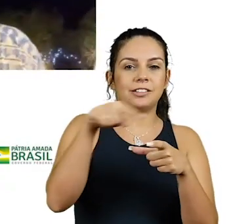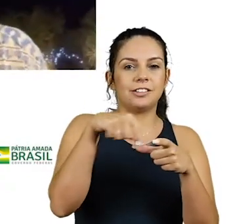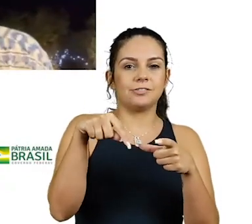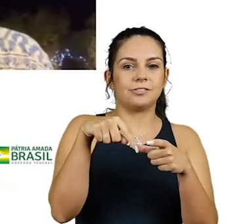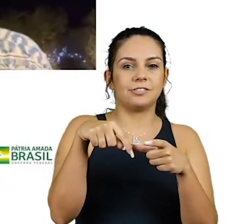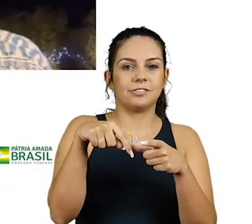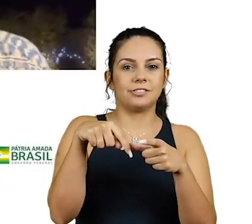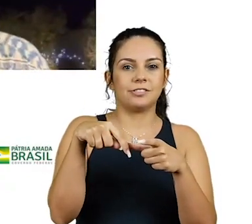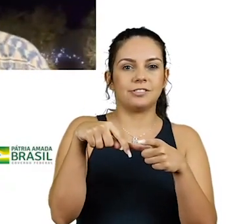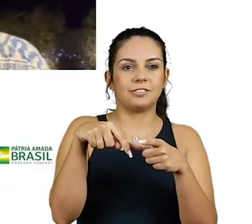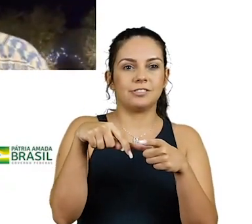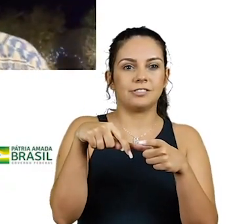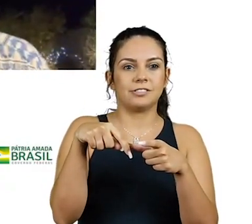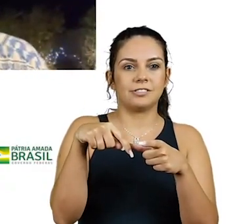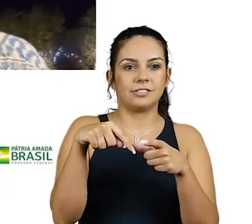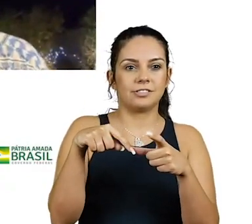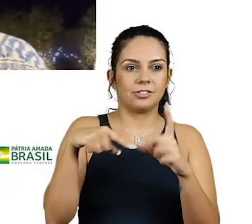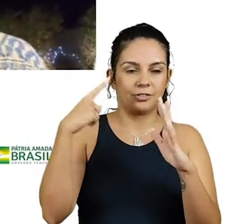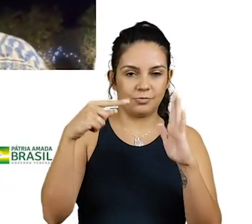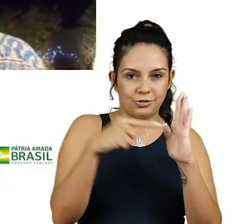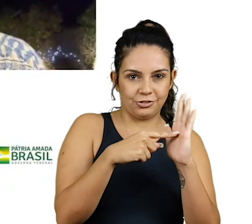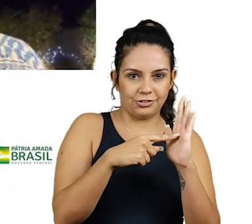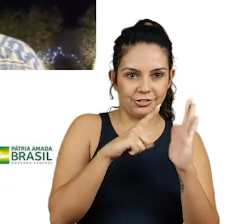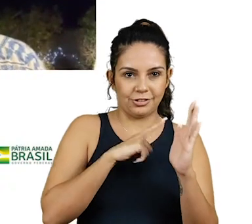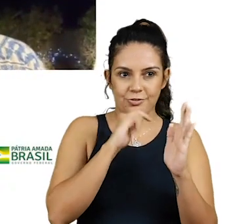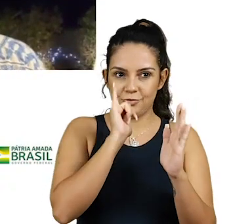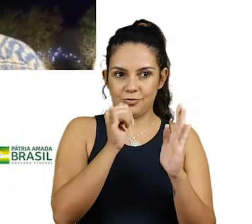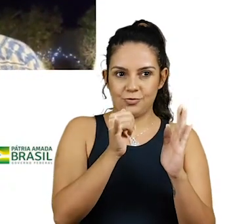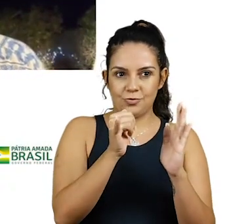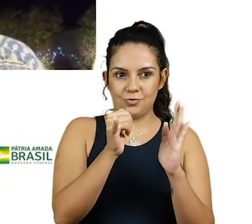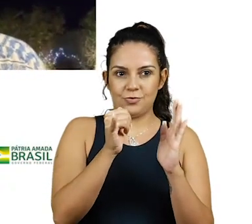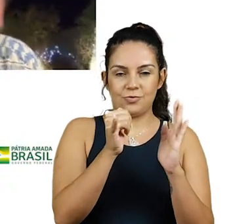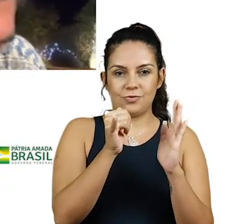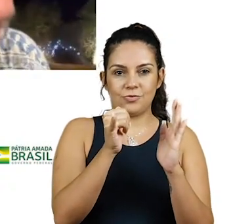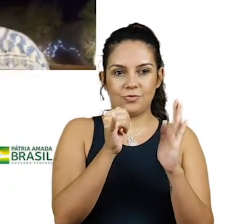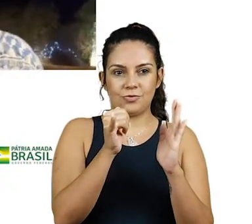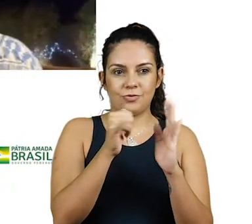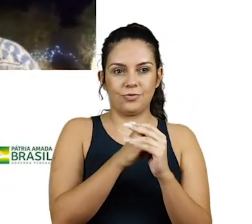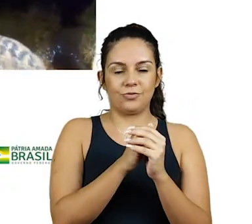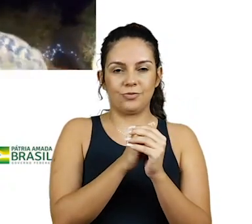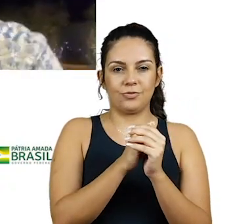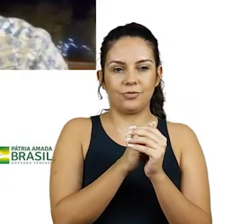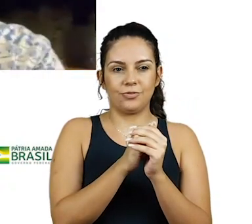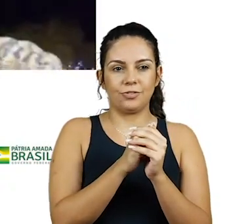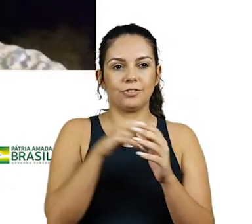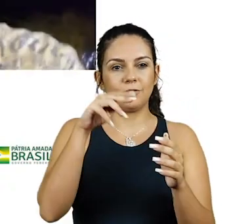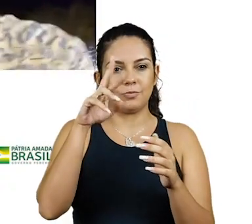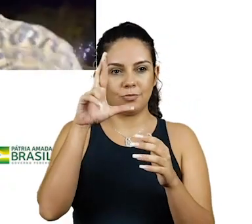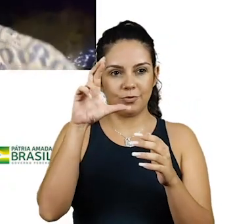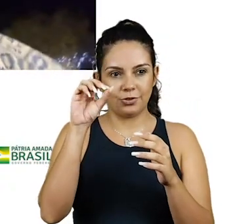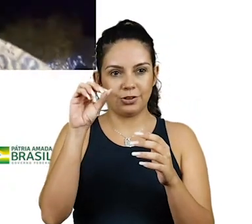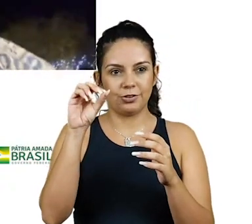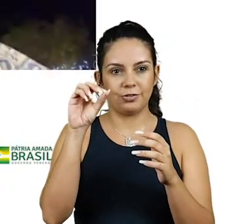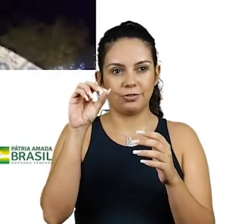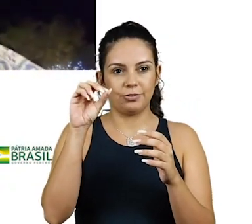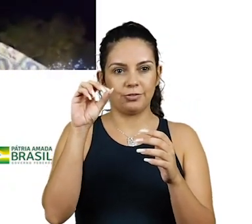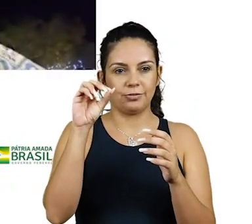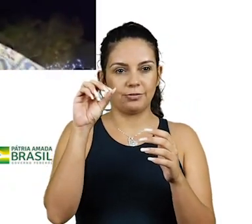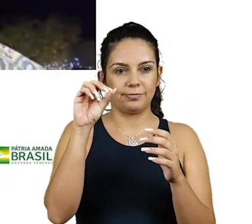com a natureza sempre foi objeto de grandes contos e grandes romances. Né? Isso é verdade. Murilo Rubião, por